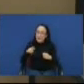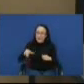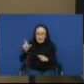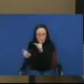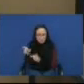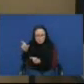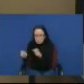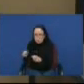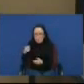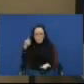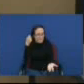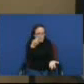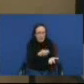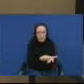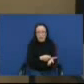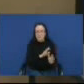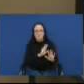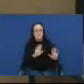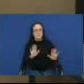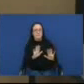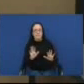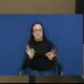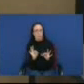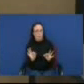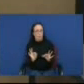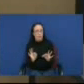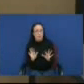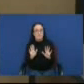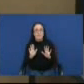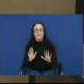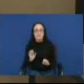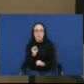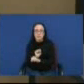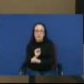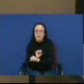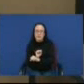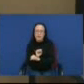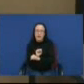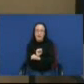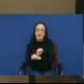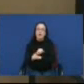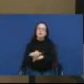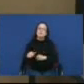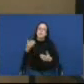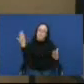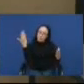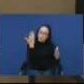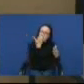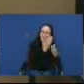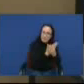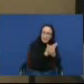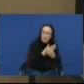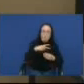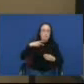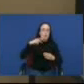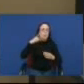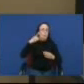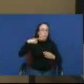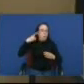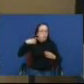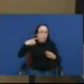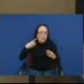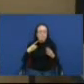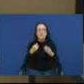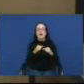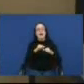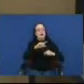nada antes de ganhar o processo. O processo, qualquer advogado tem que cobrar o processo quando houver ganho